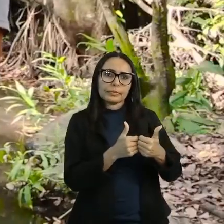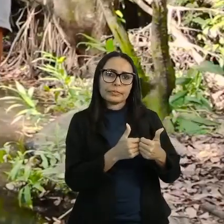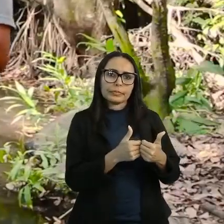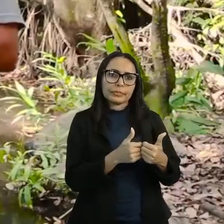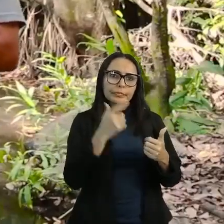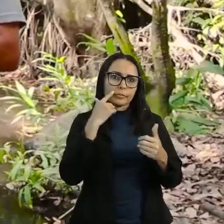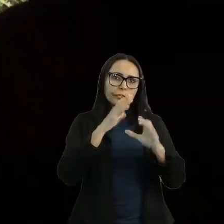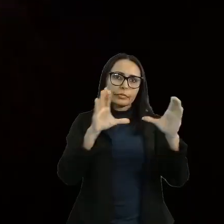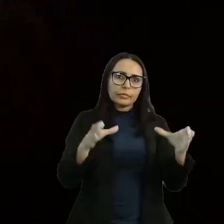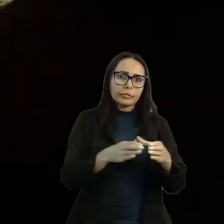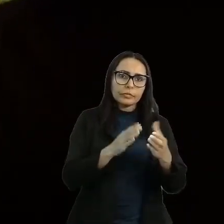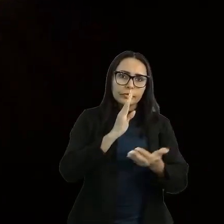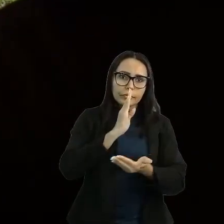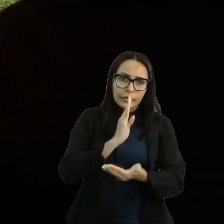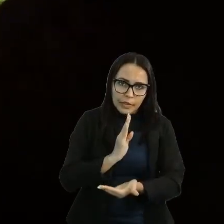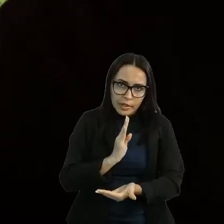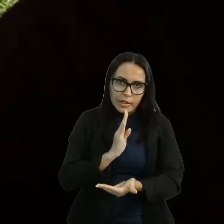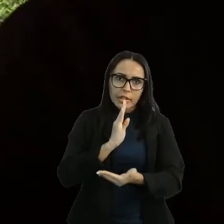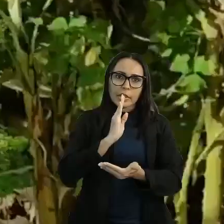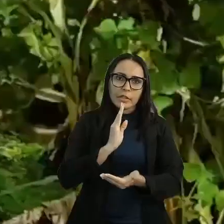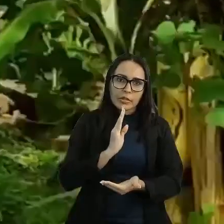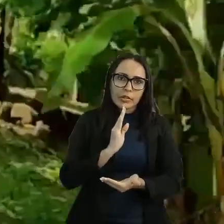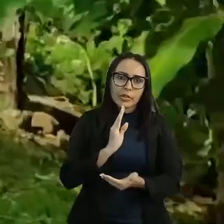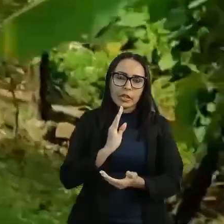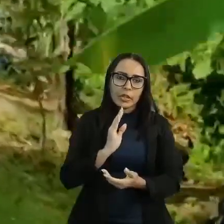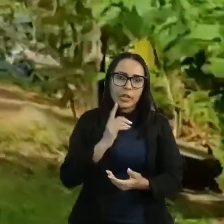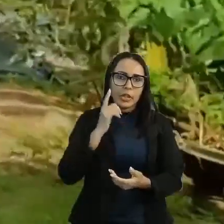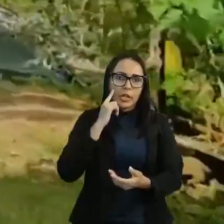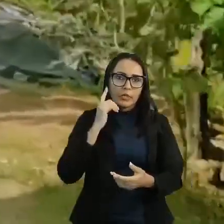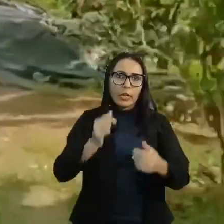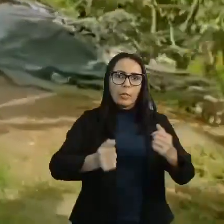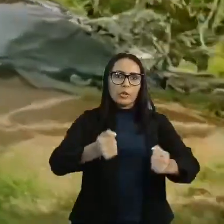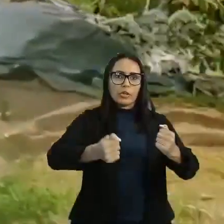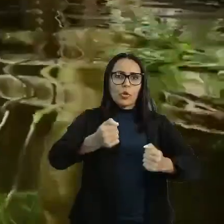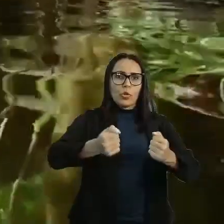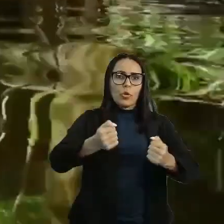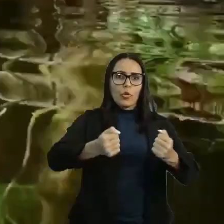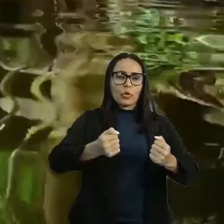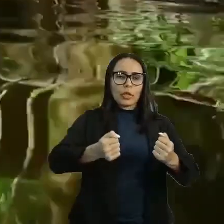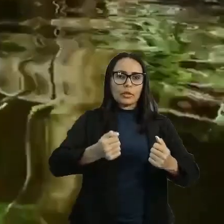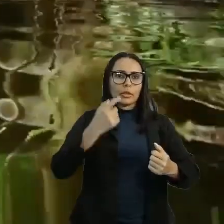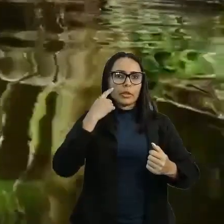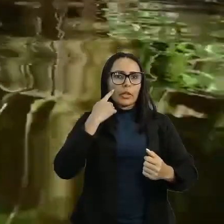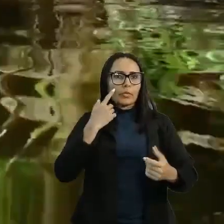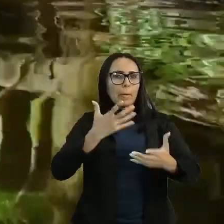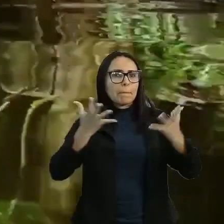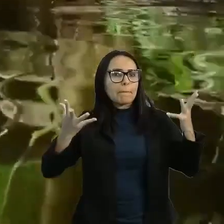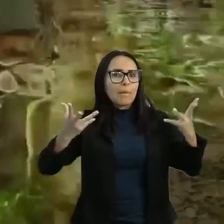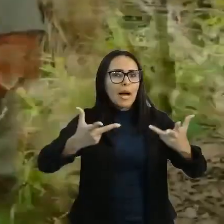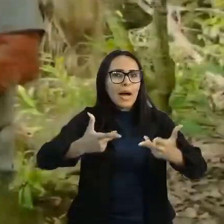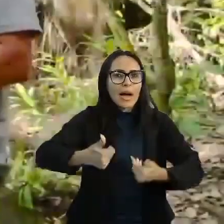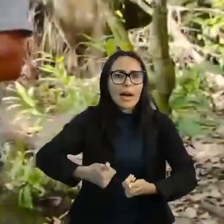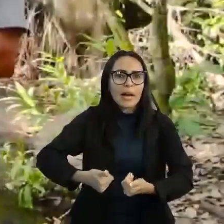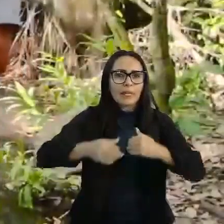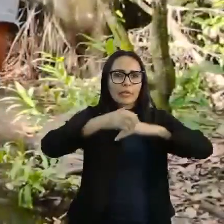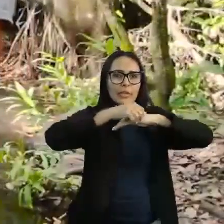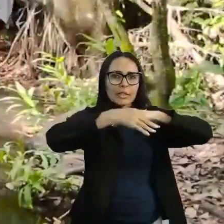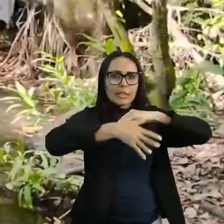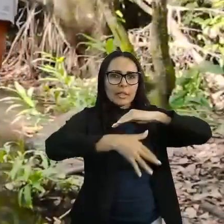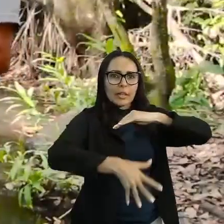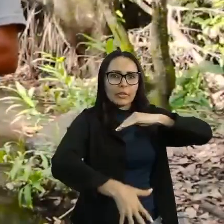conectar consigo mesmo é também através dessas posturas, da respiração, e Bhakti vai falar exatamente da questão de como você se conectar